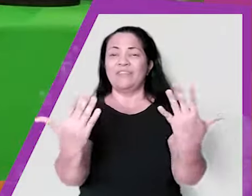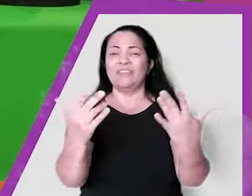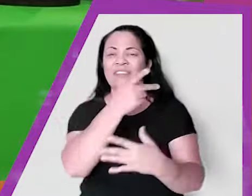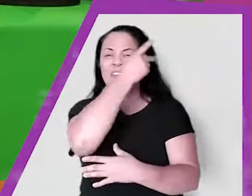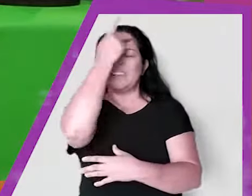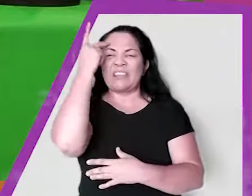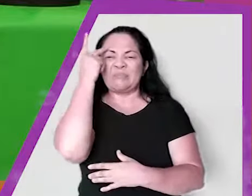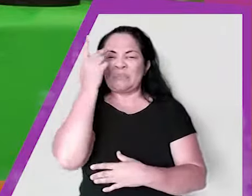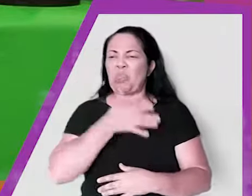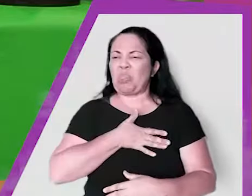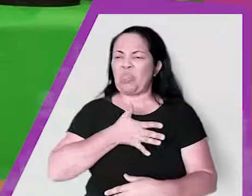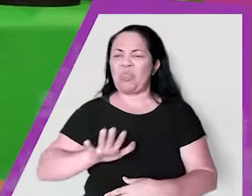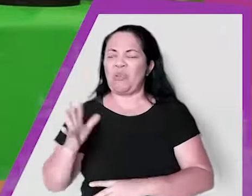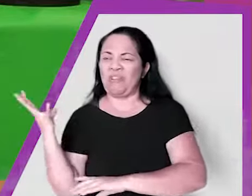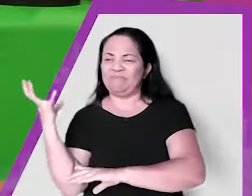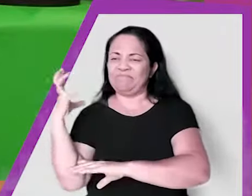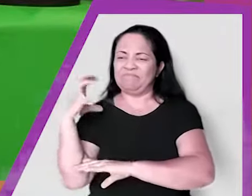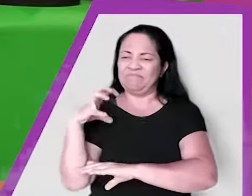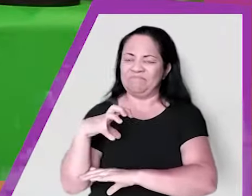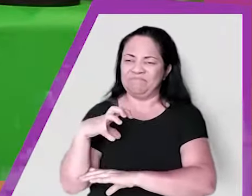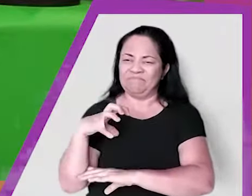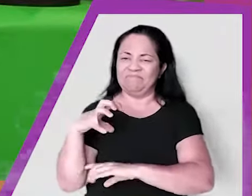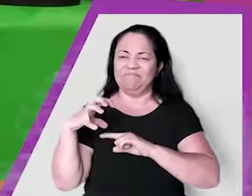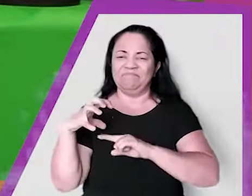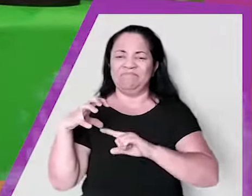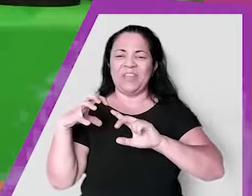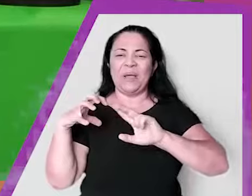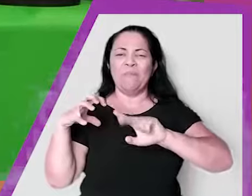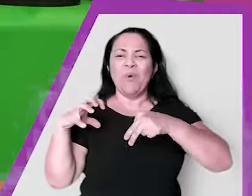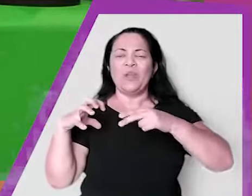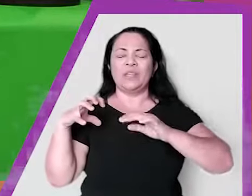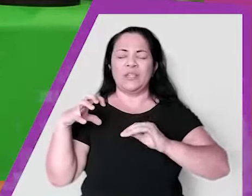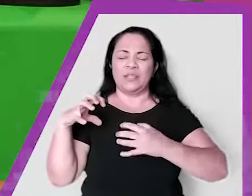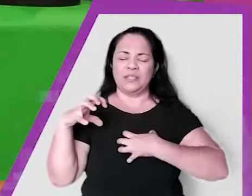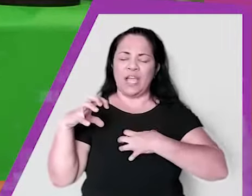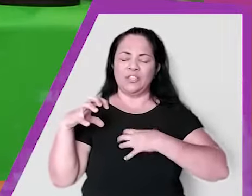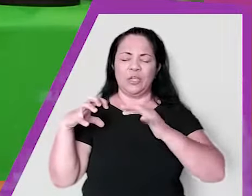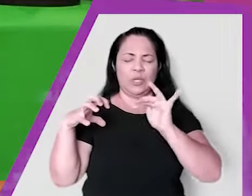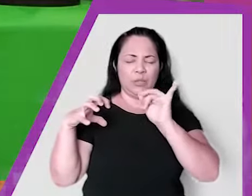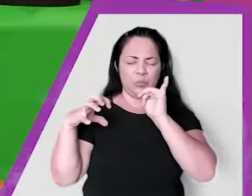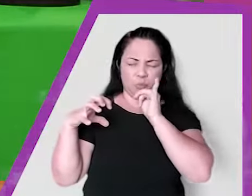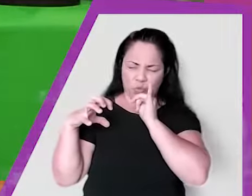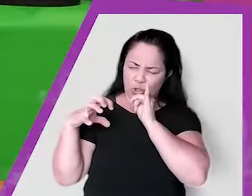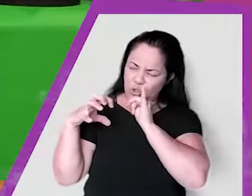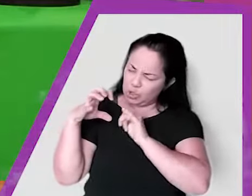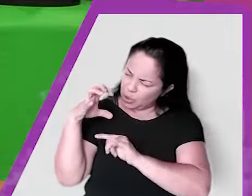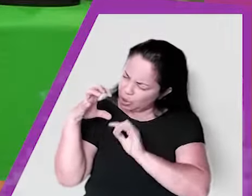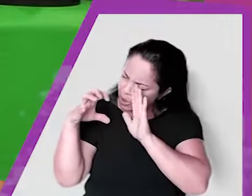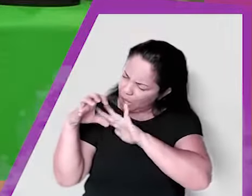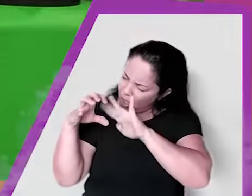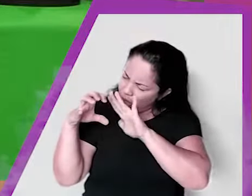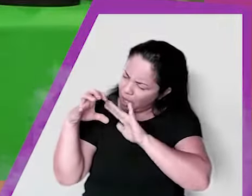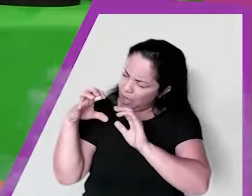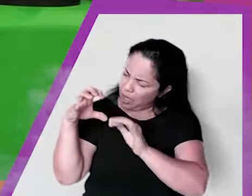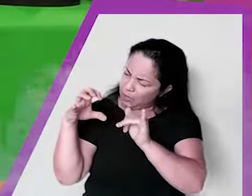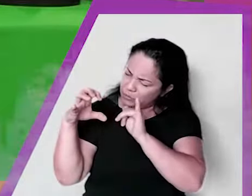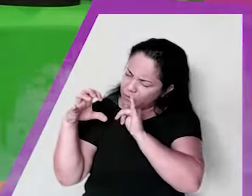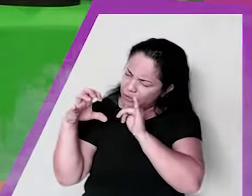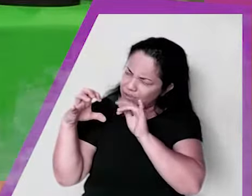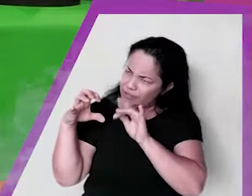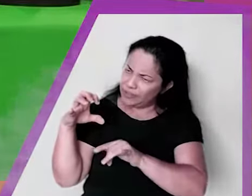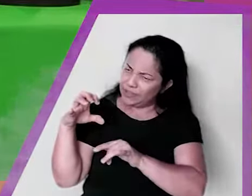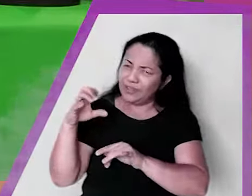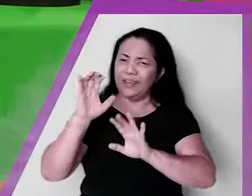quantidade enorme de animais, ninguém dá bola para ele. Ele não encontra seu lugar no mundo. E existem